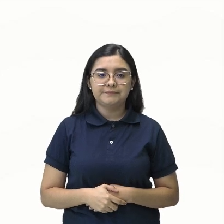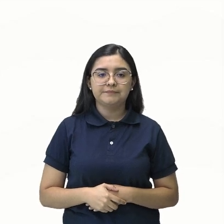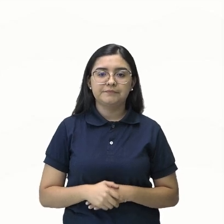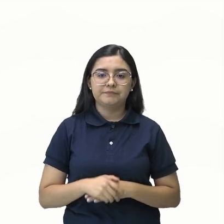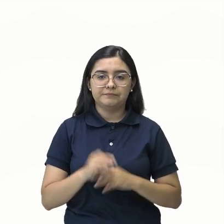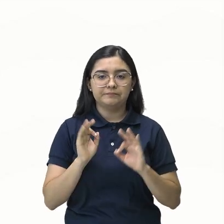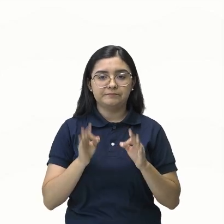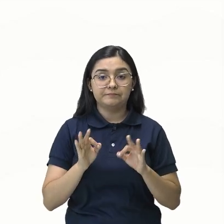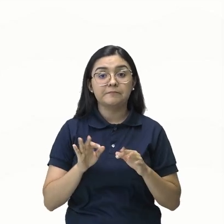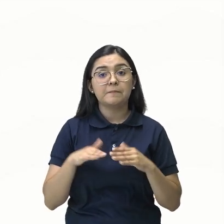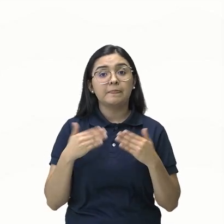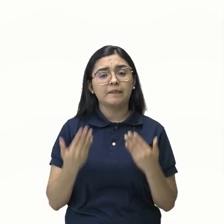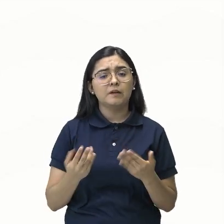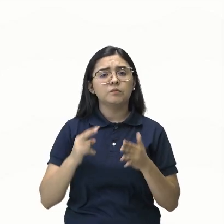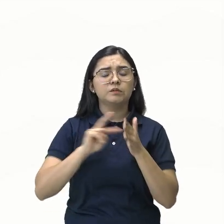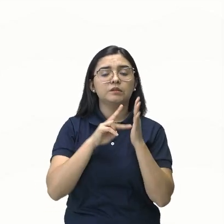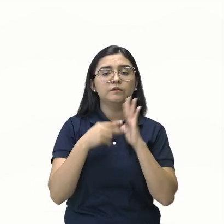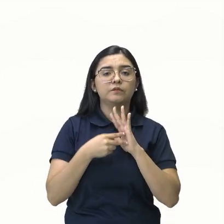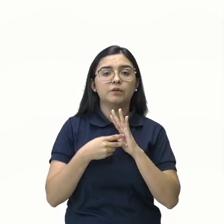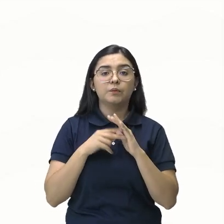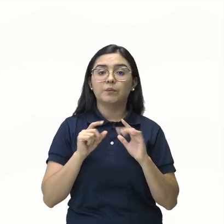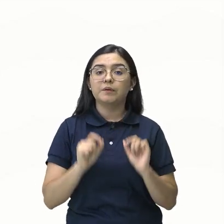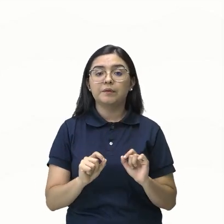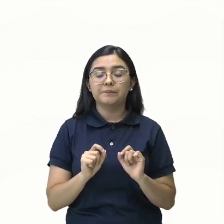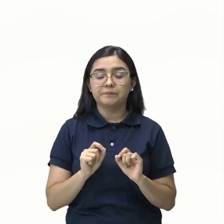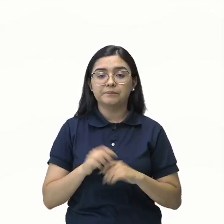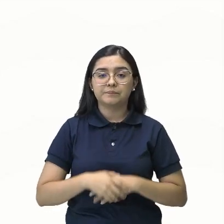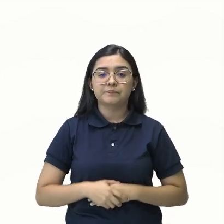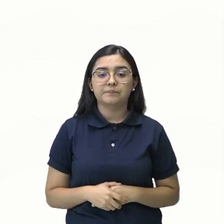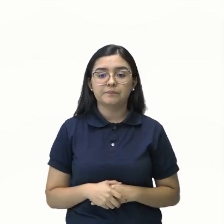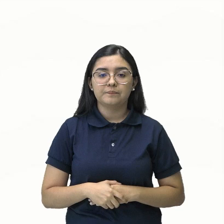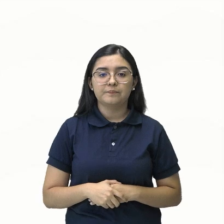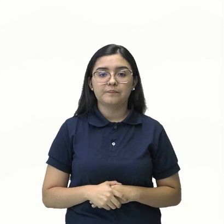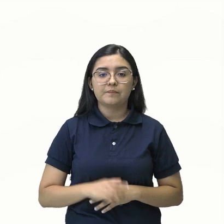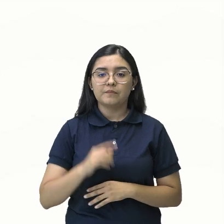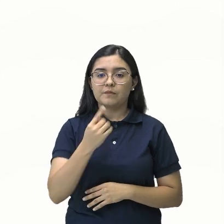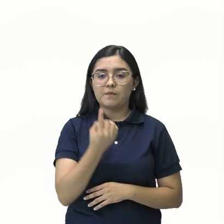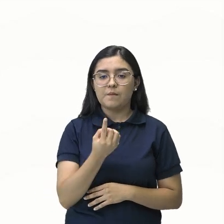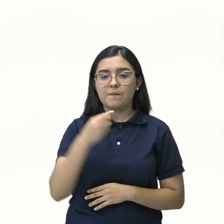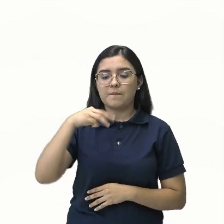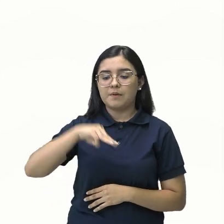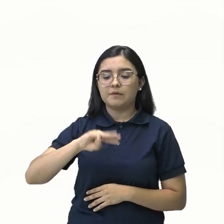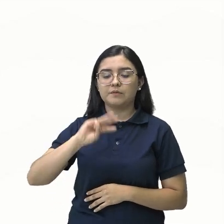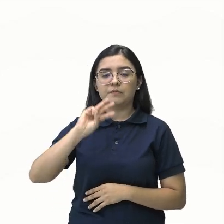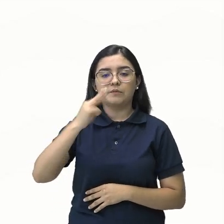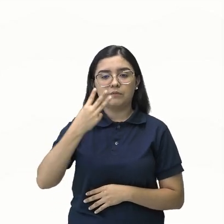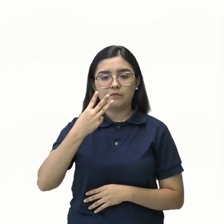ok? Então, o que isso significa? Significa que 1 metro cúbico